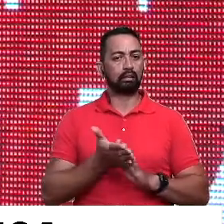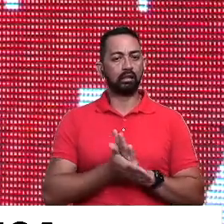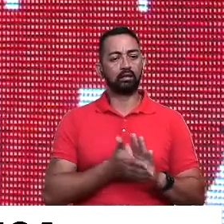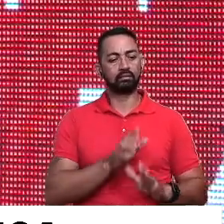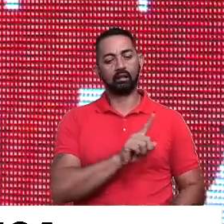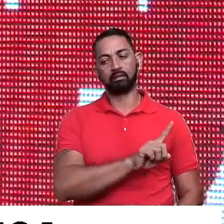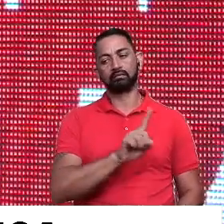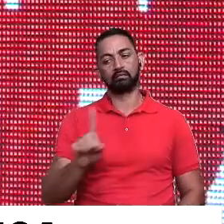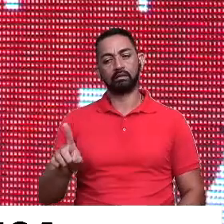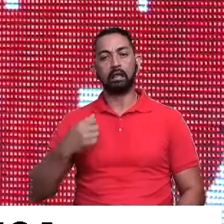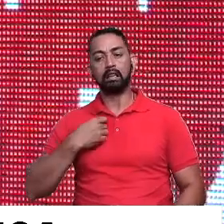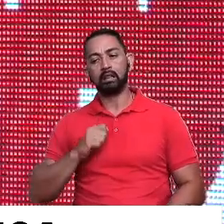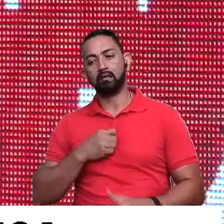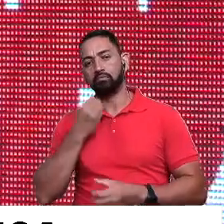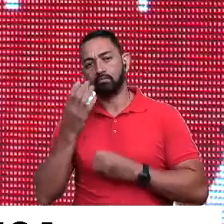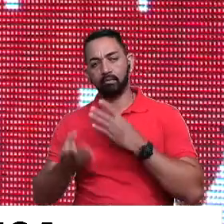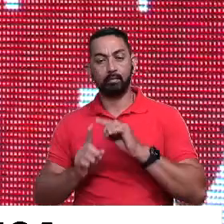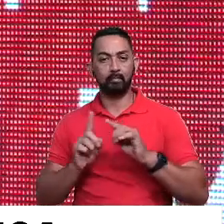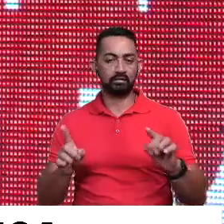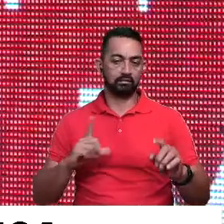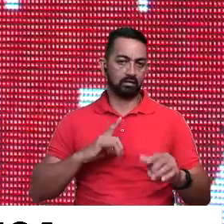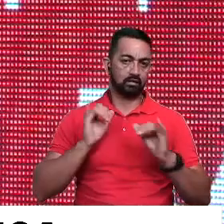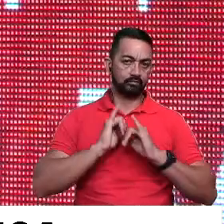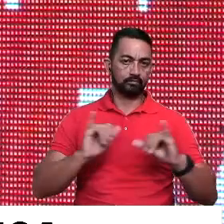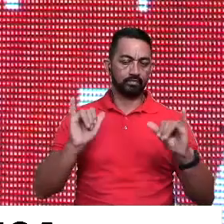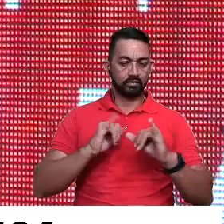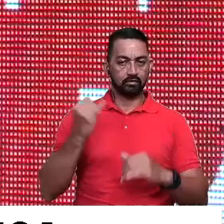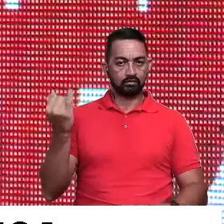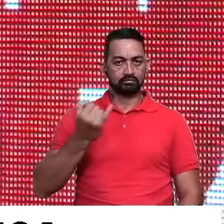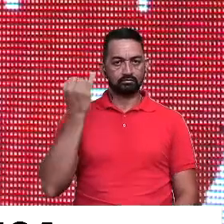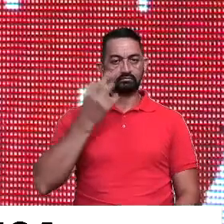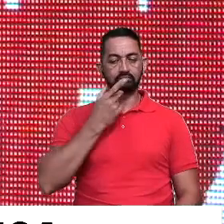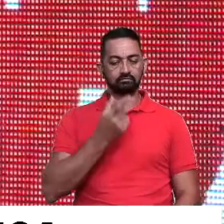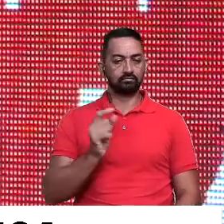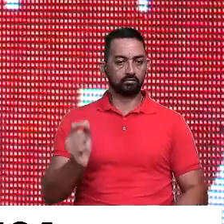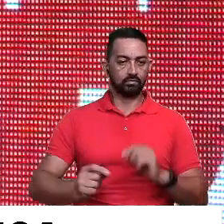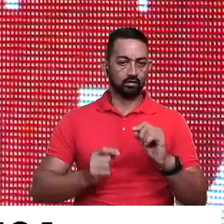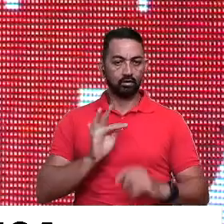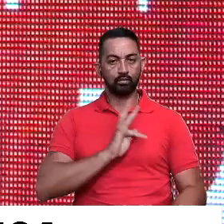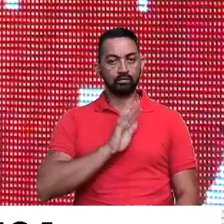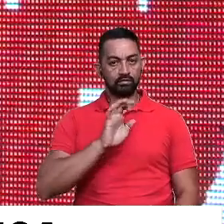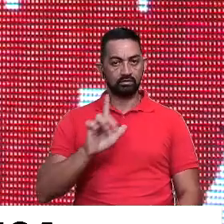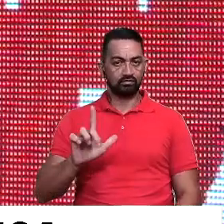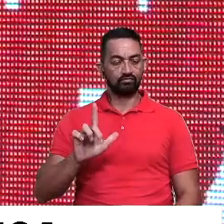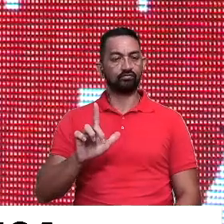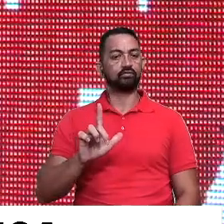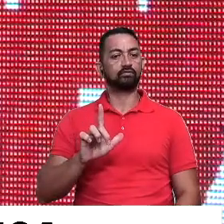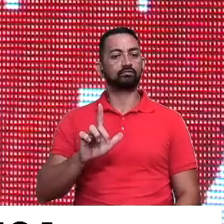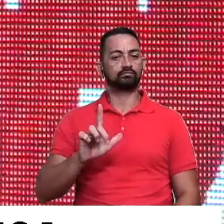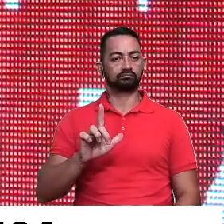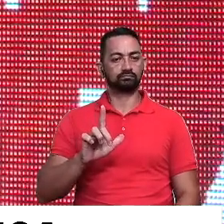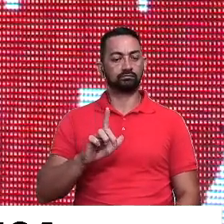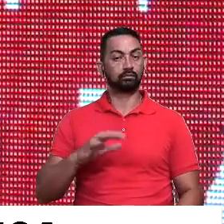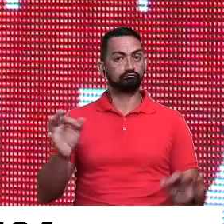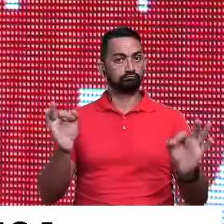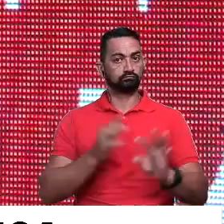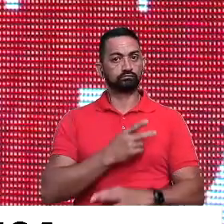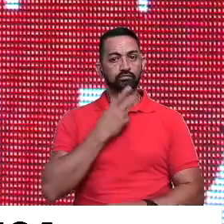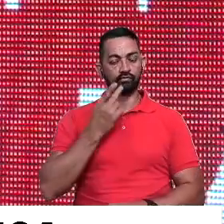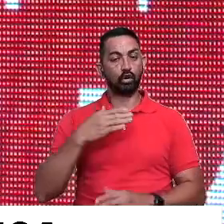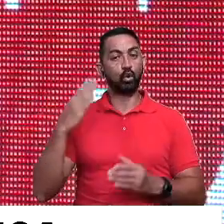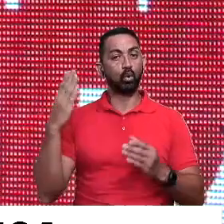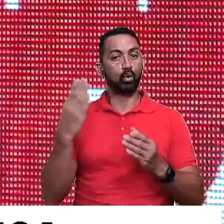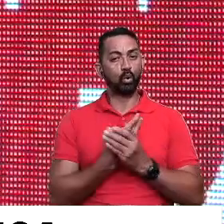posicionamento de indiciamento dela até o momento. E aí outra informação que é importante a gente dizer é que a Polícia Civil, no inquérito,